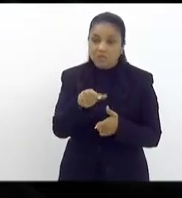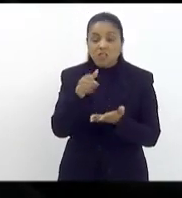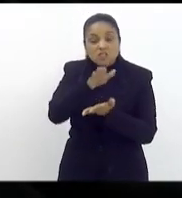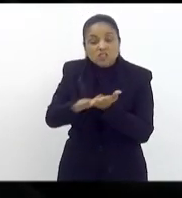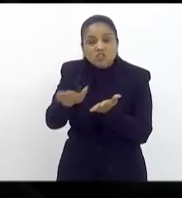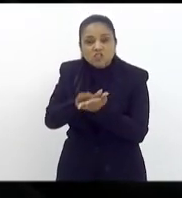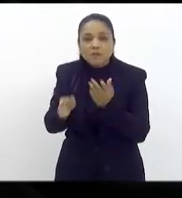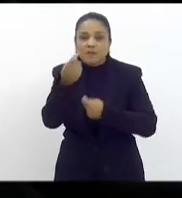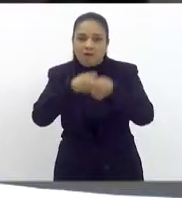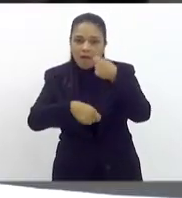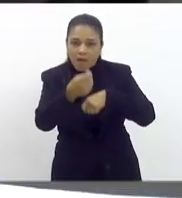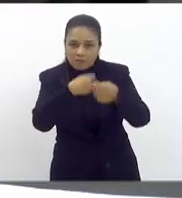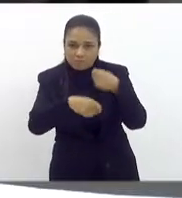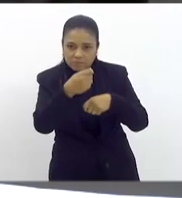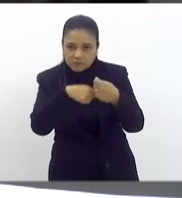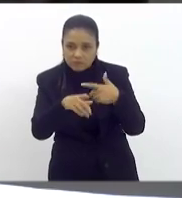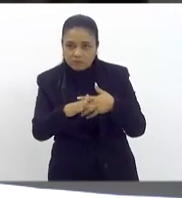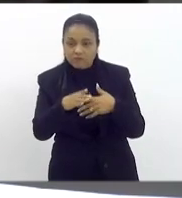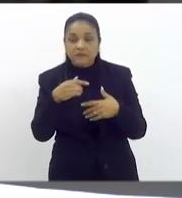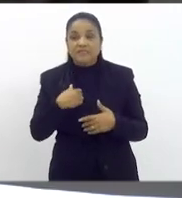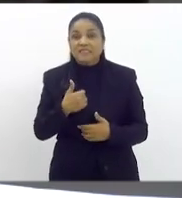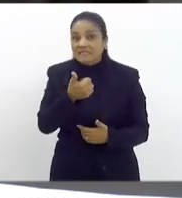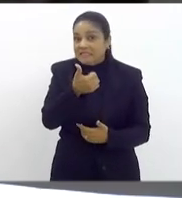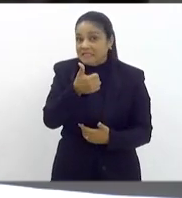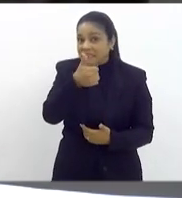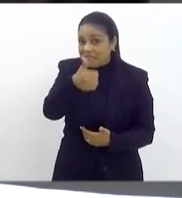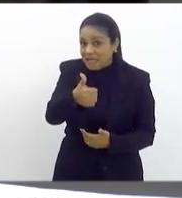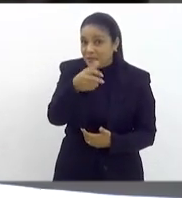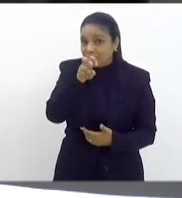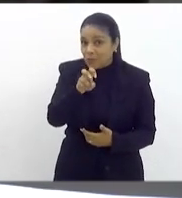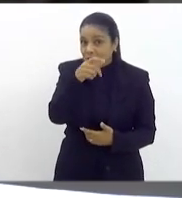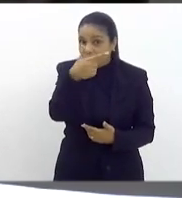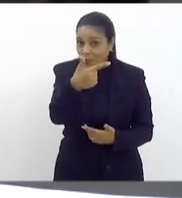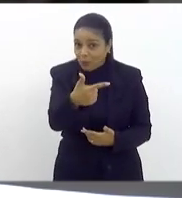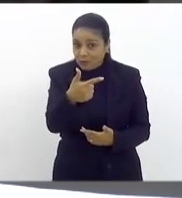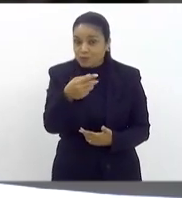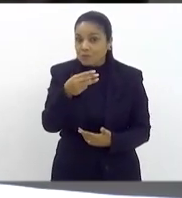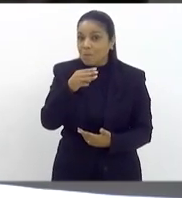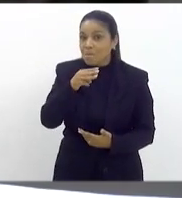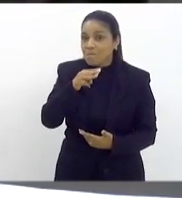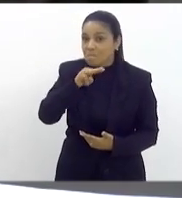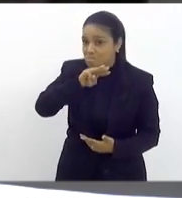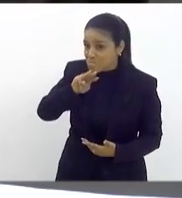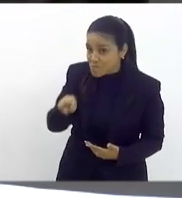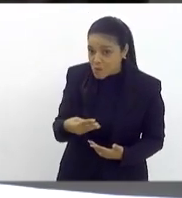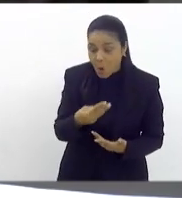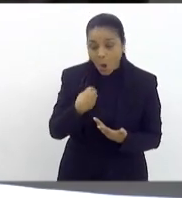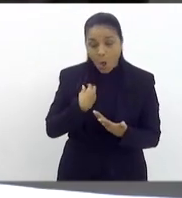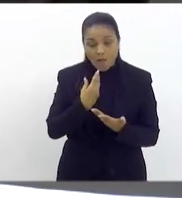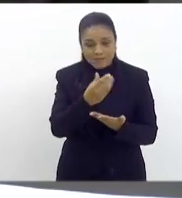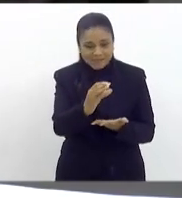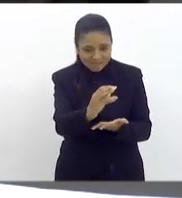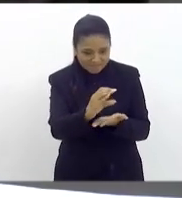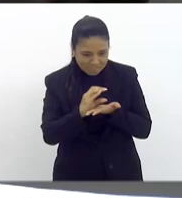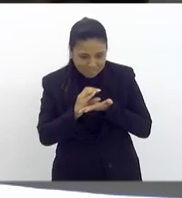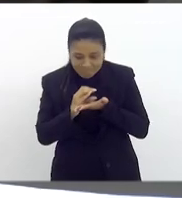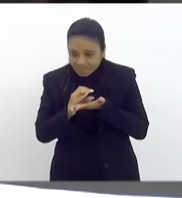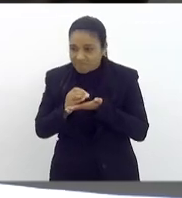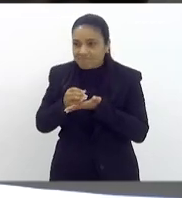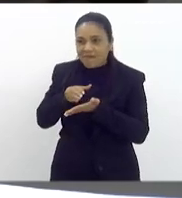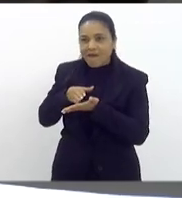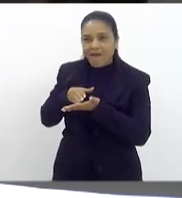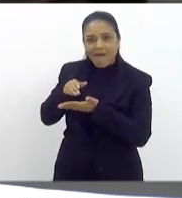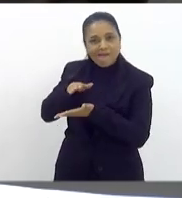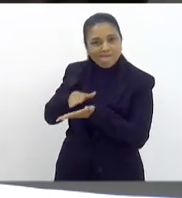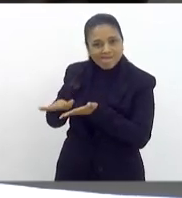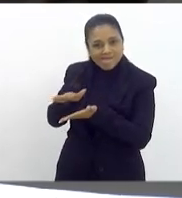despesas administrativas. Então, 152 milhões só para a despesa administrativa que o ECAD em 2022 reteve. Não